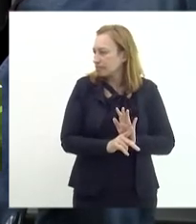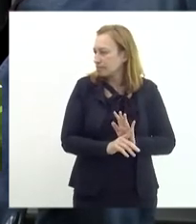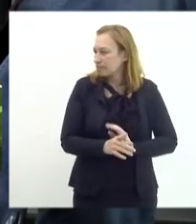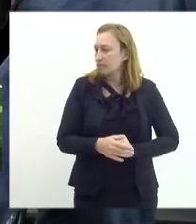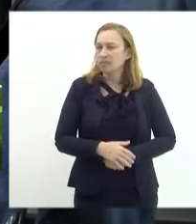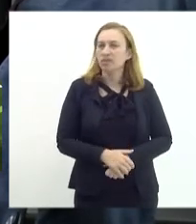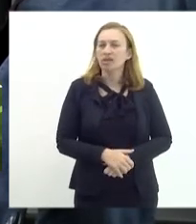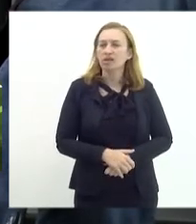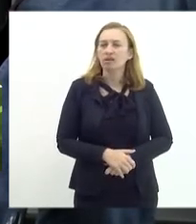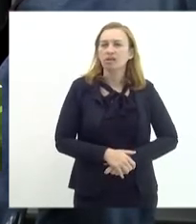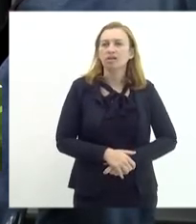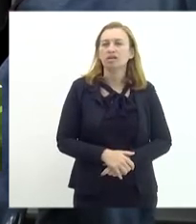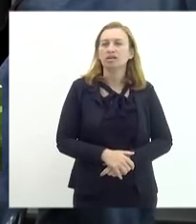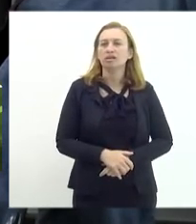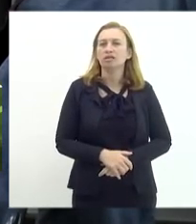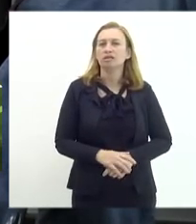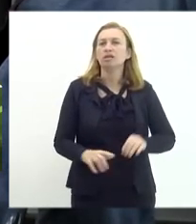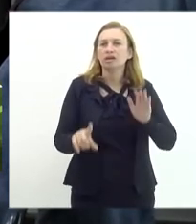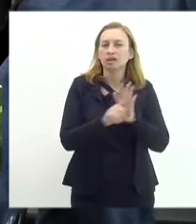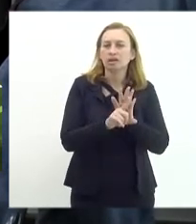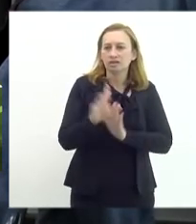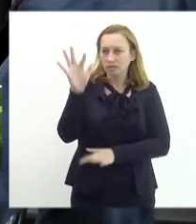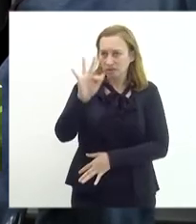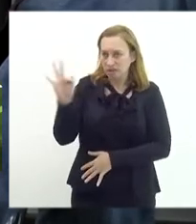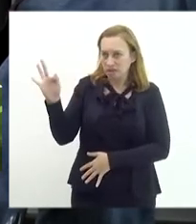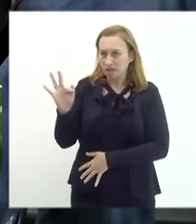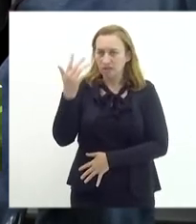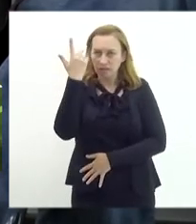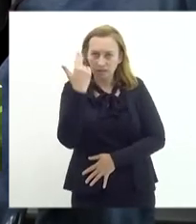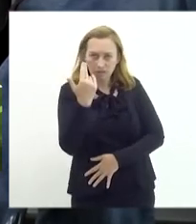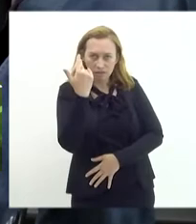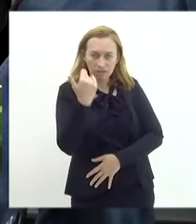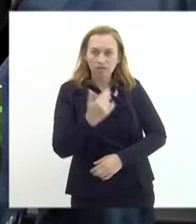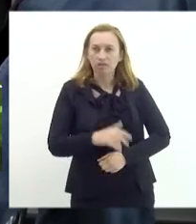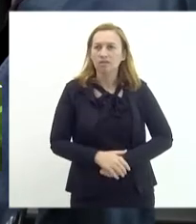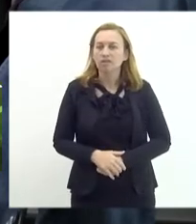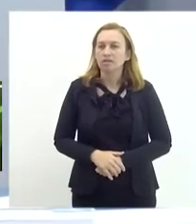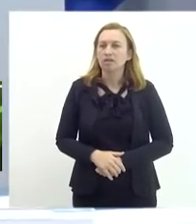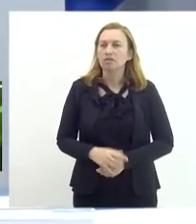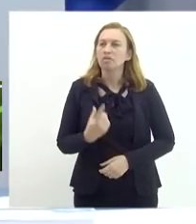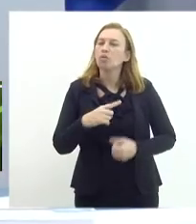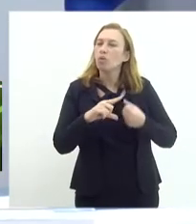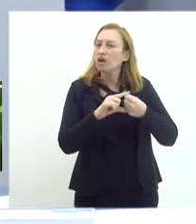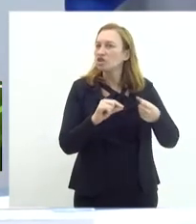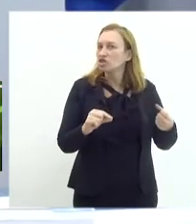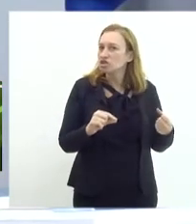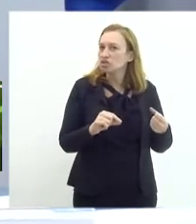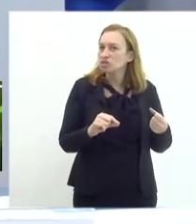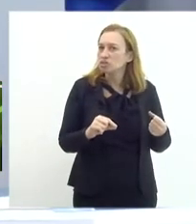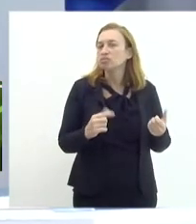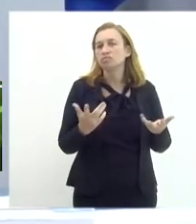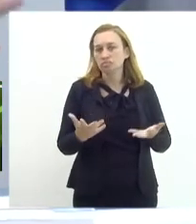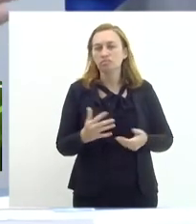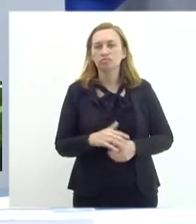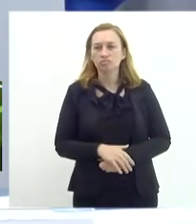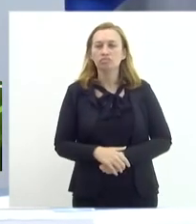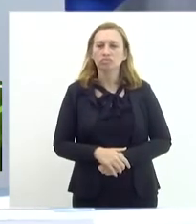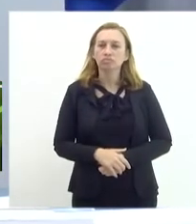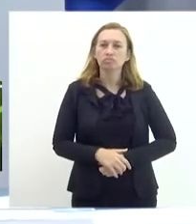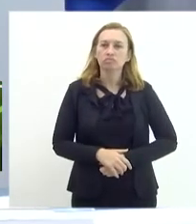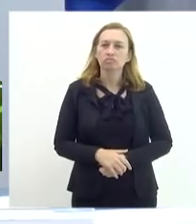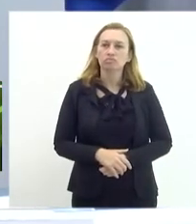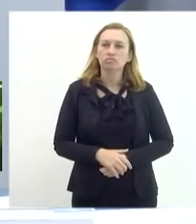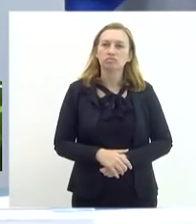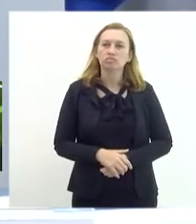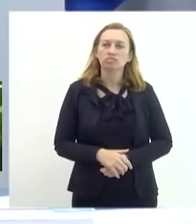à lei complementar federal, naturalmente faria essa atualização. A gente pode citar, inclusive, o artigo que dá os limites. Sim, sim. E